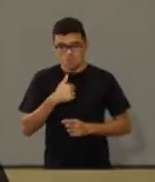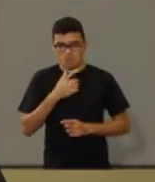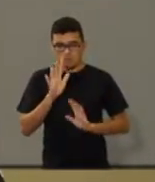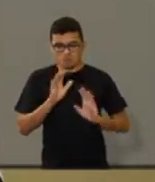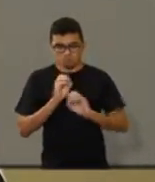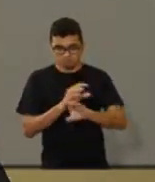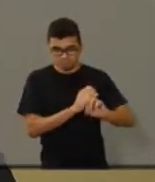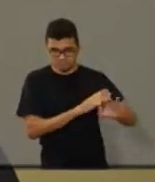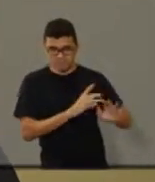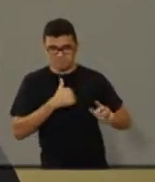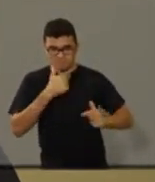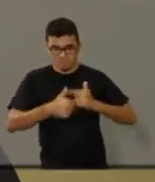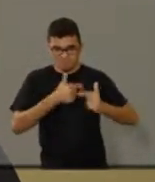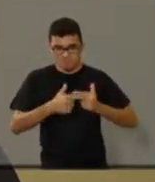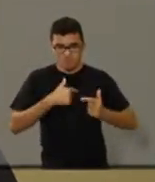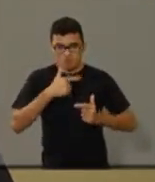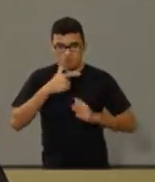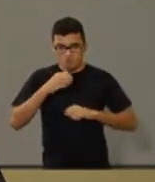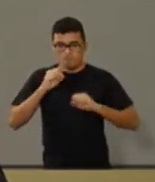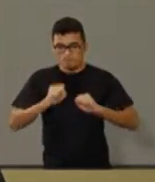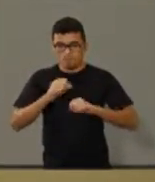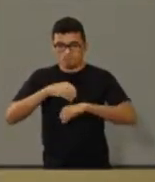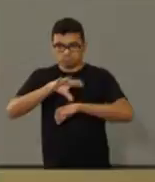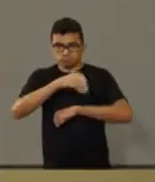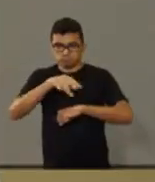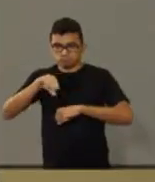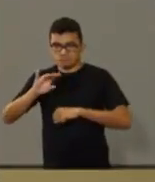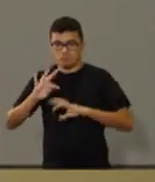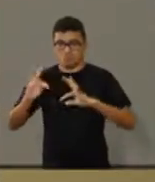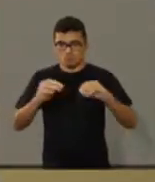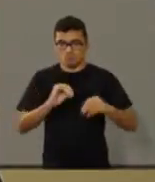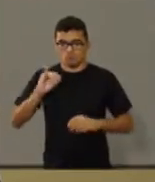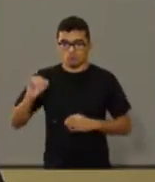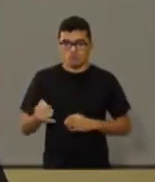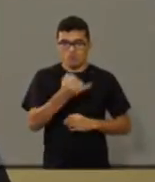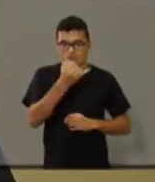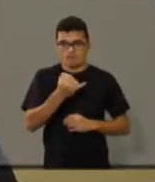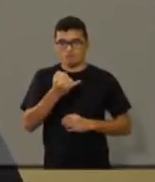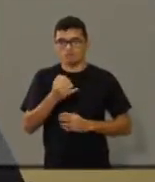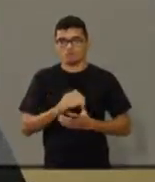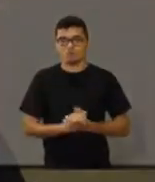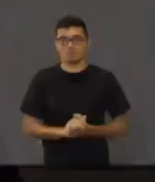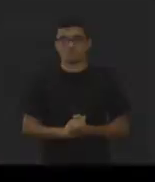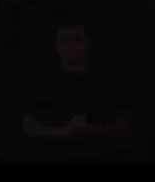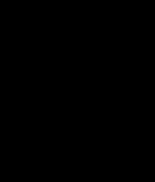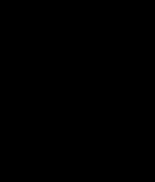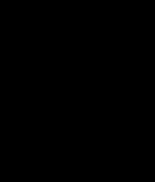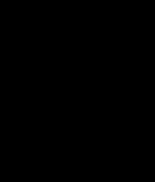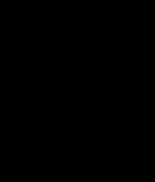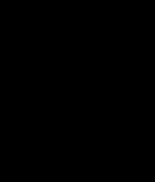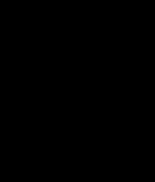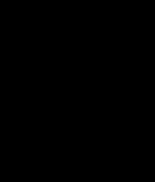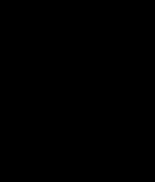com educação também, posso multiplicar essas informações aí visando um melhor aproveitamento do pessoal com que eu trabalho.